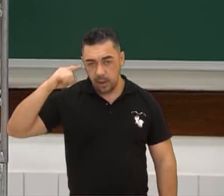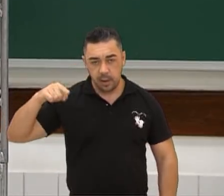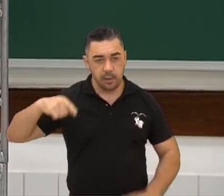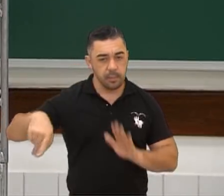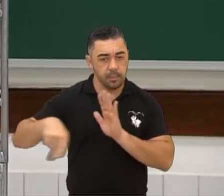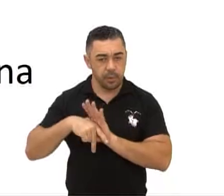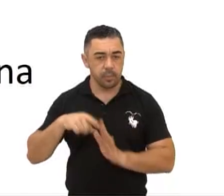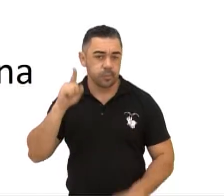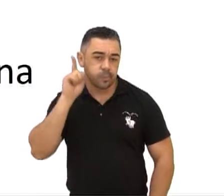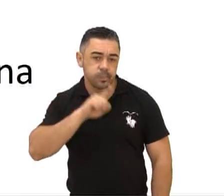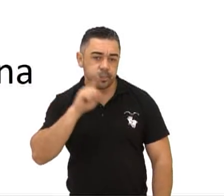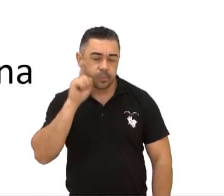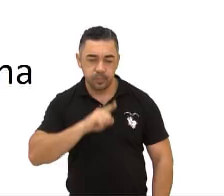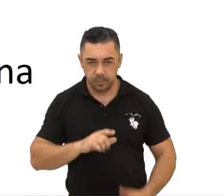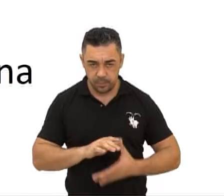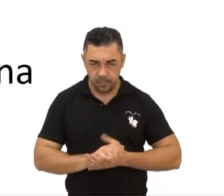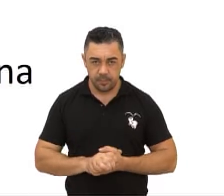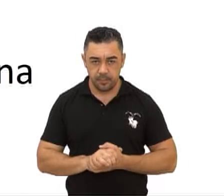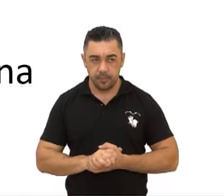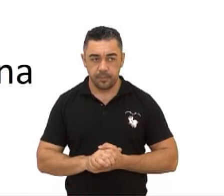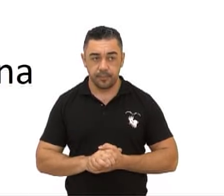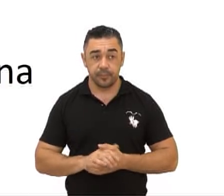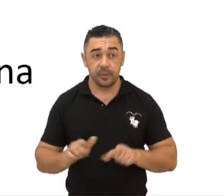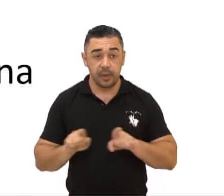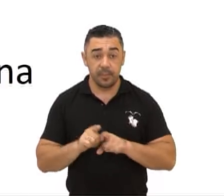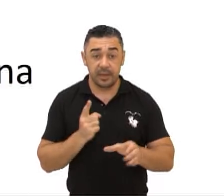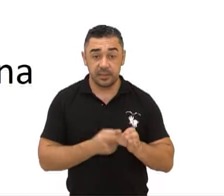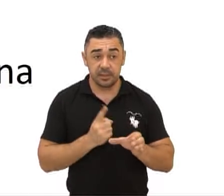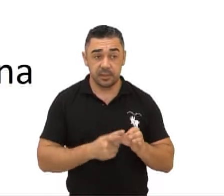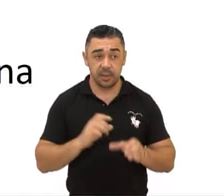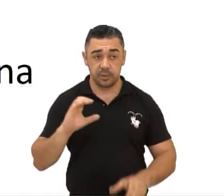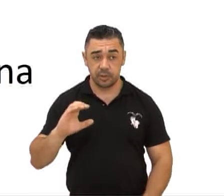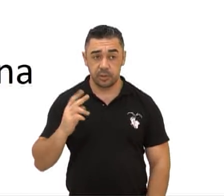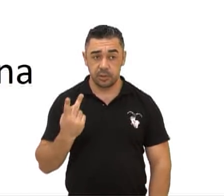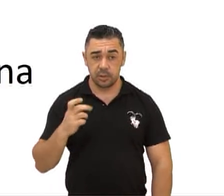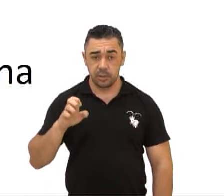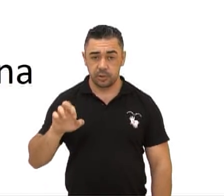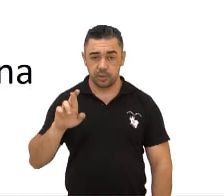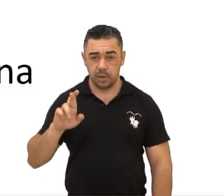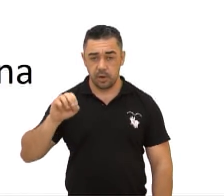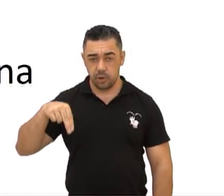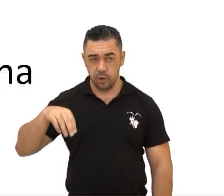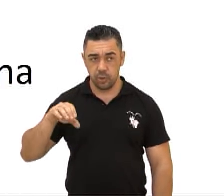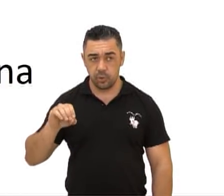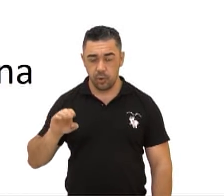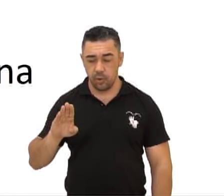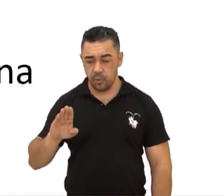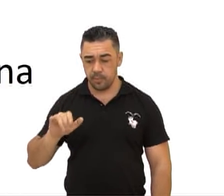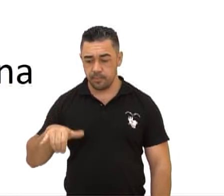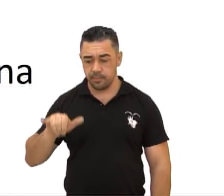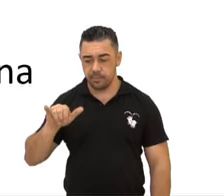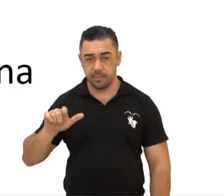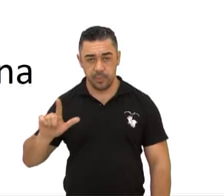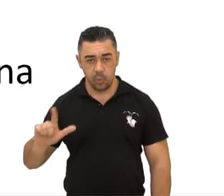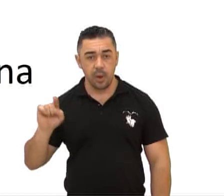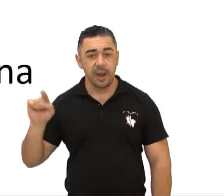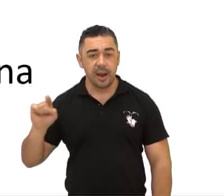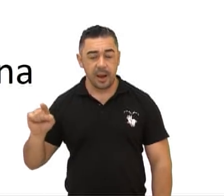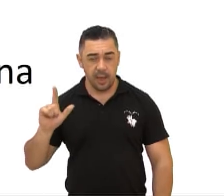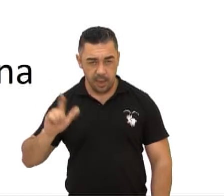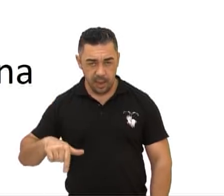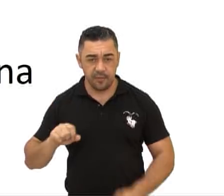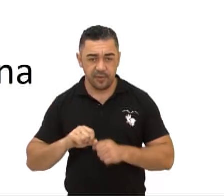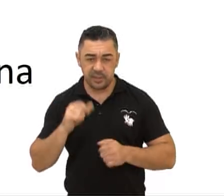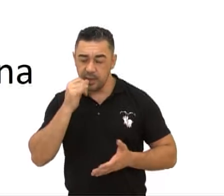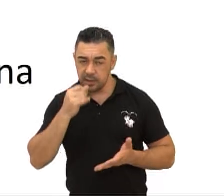Unidos. Ainda, Chernobyl, o famoso desastre de Chernobyl. Ela era uma usina de energia